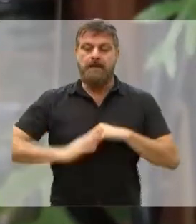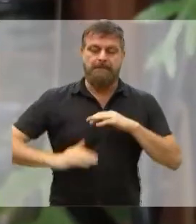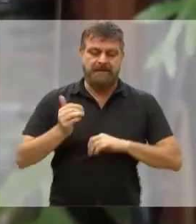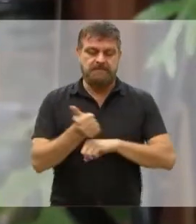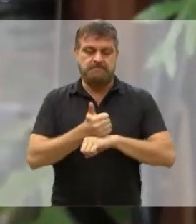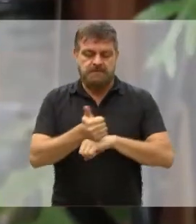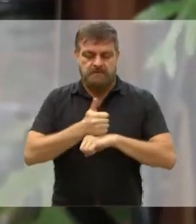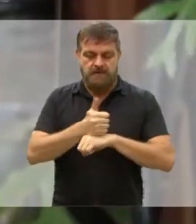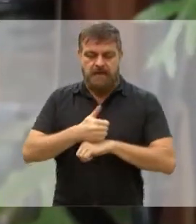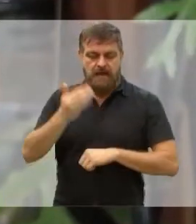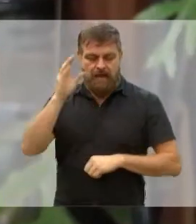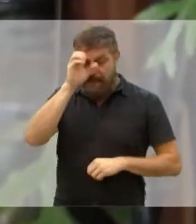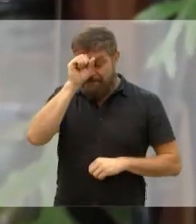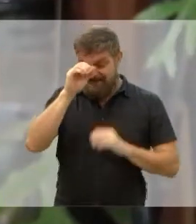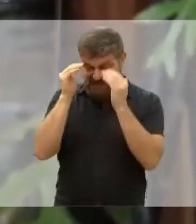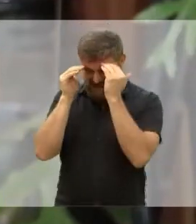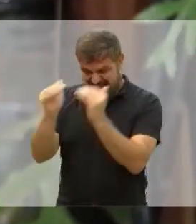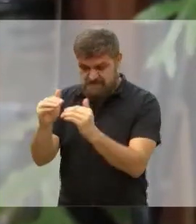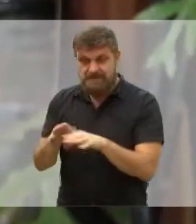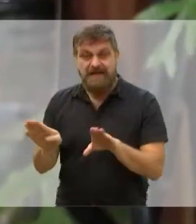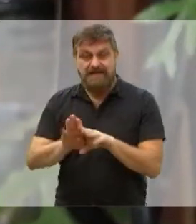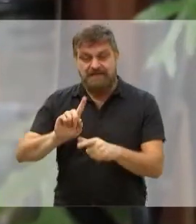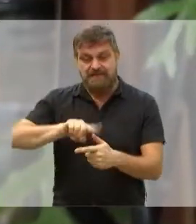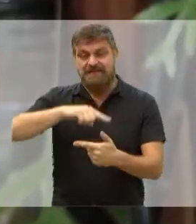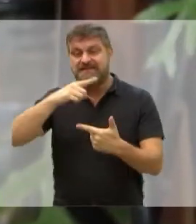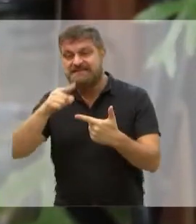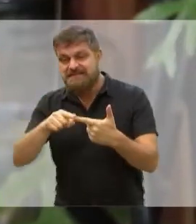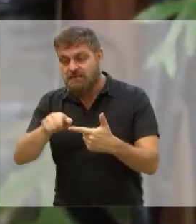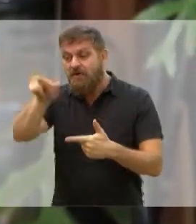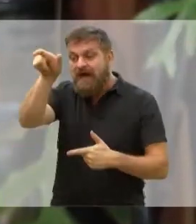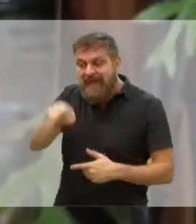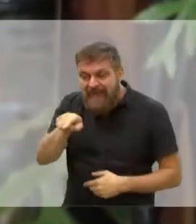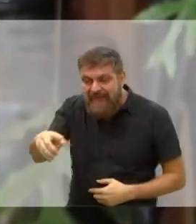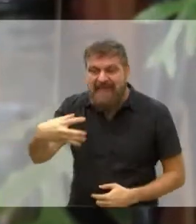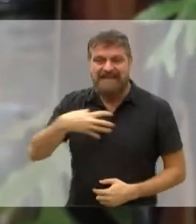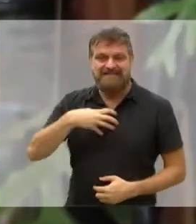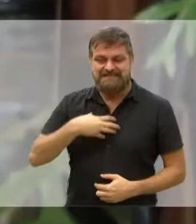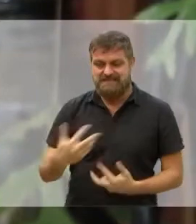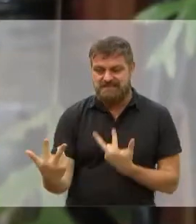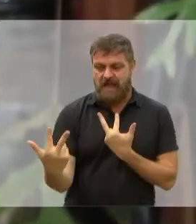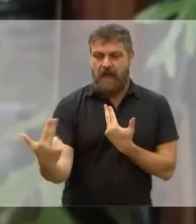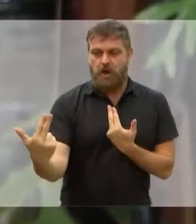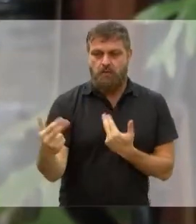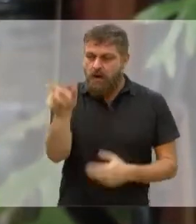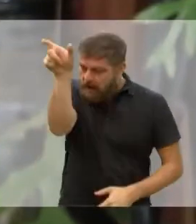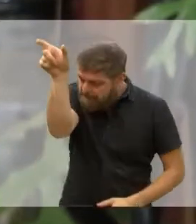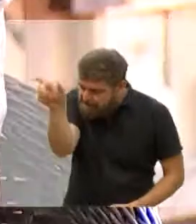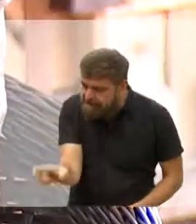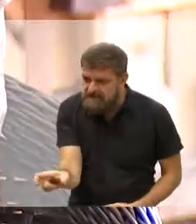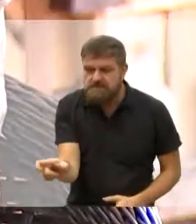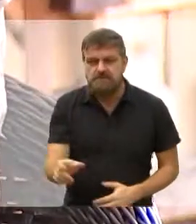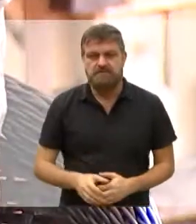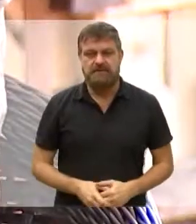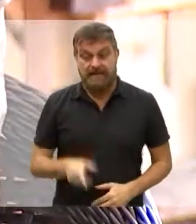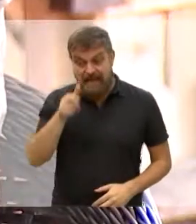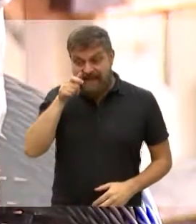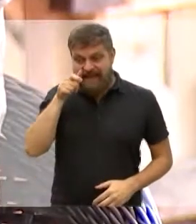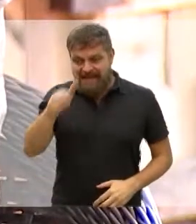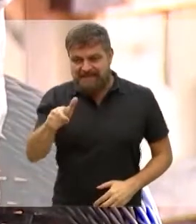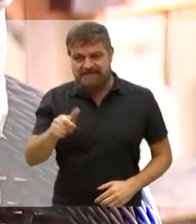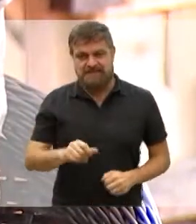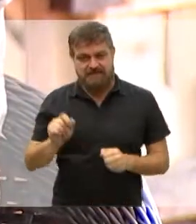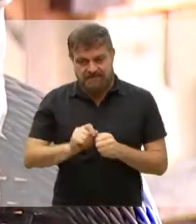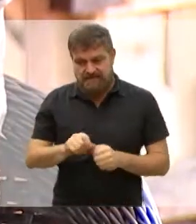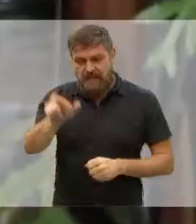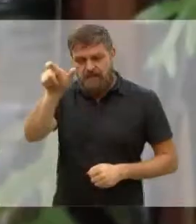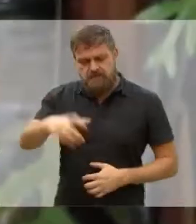de respeitar o próximo, e o segundo é de transformar aquele como um cidadão. Isso é muito interessante. É você dar a